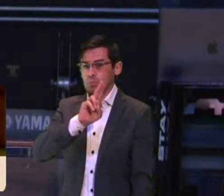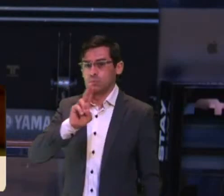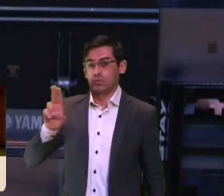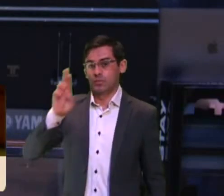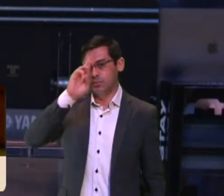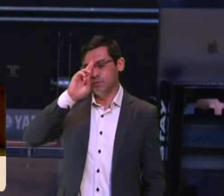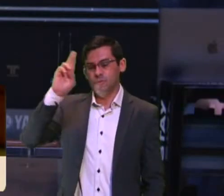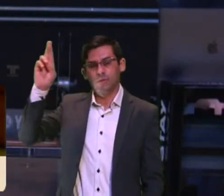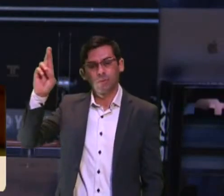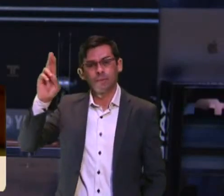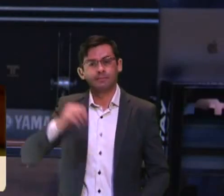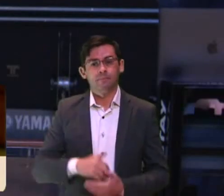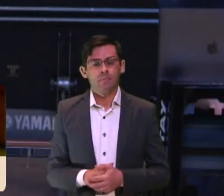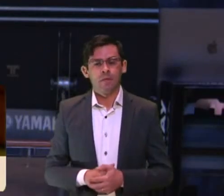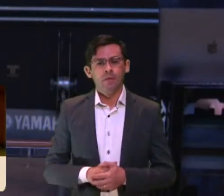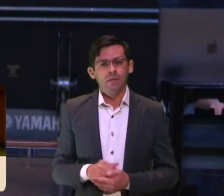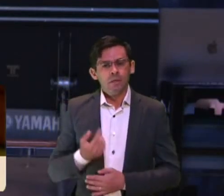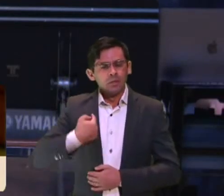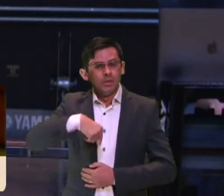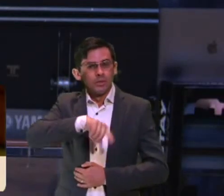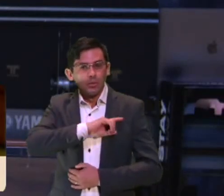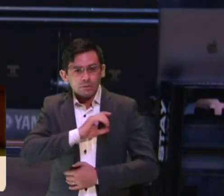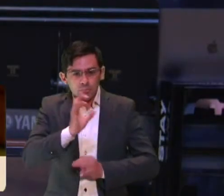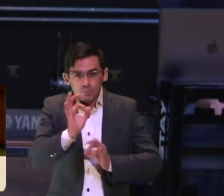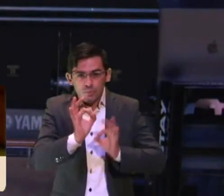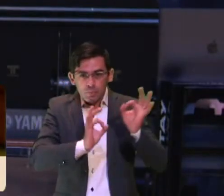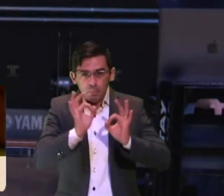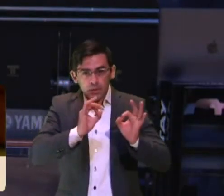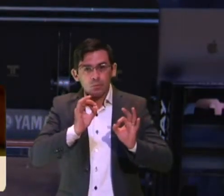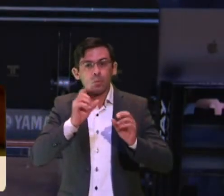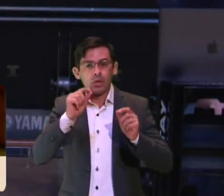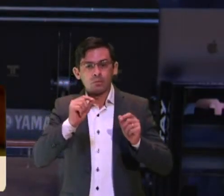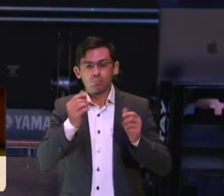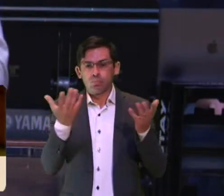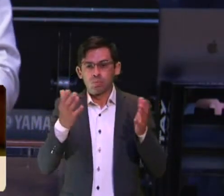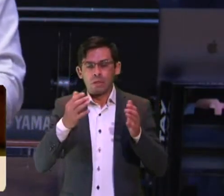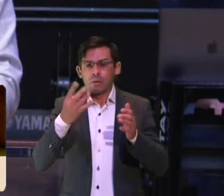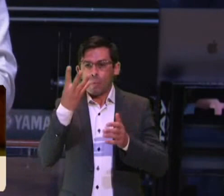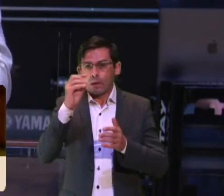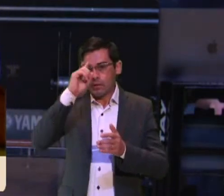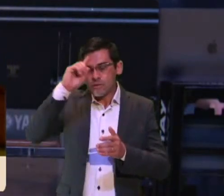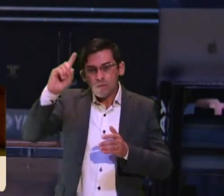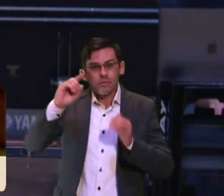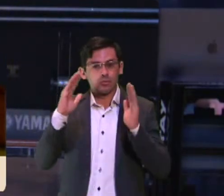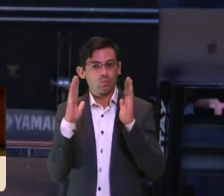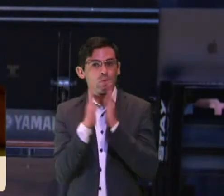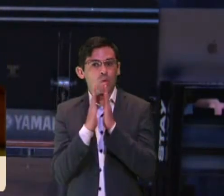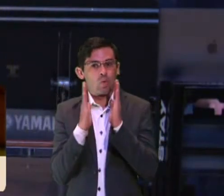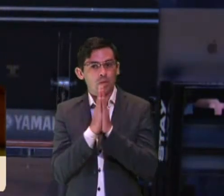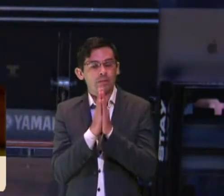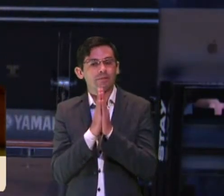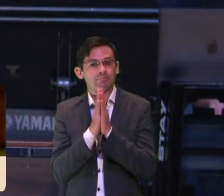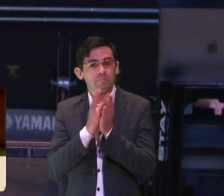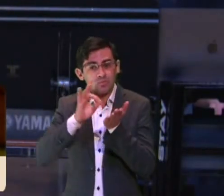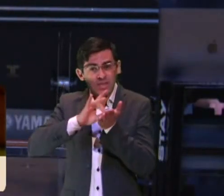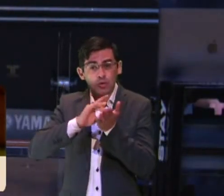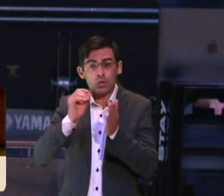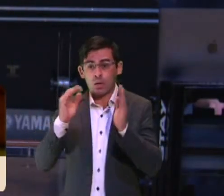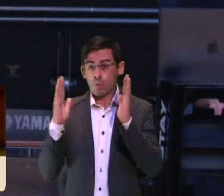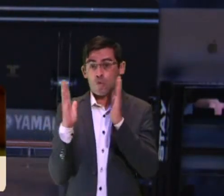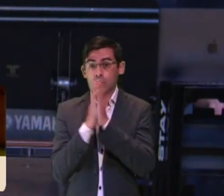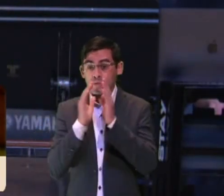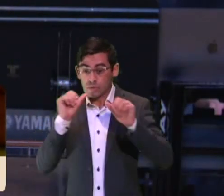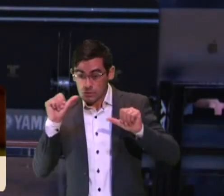Nós estamos nos preparando para uma campanha de oração. O nome desse movimento é Orações